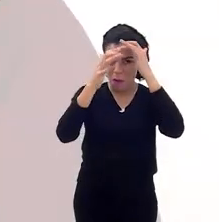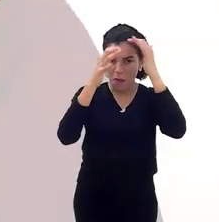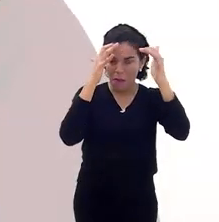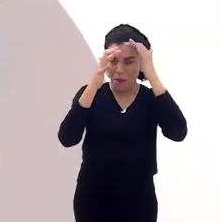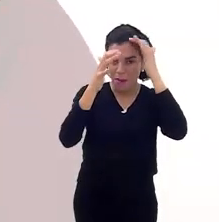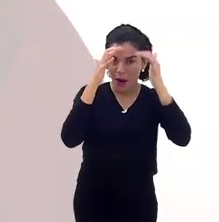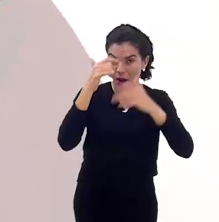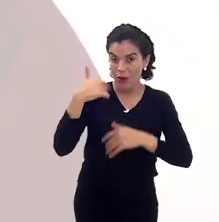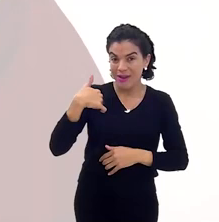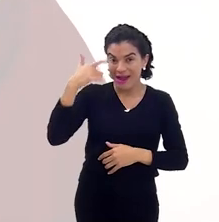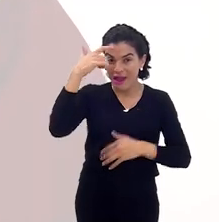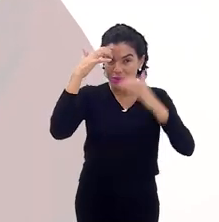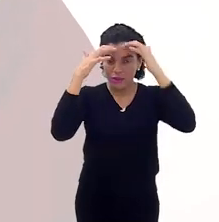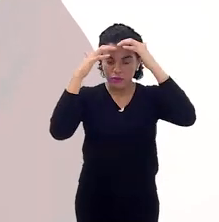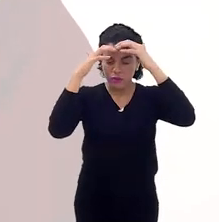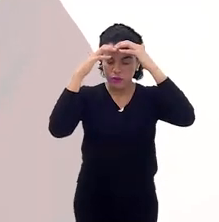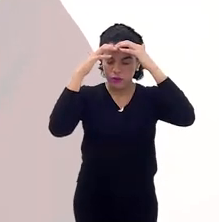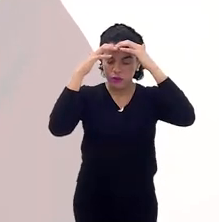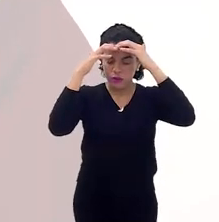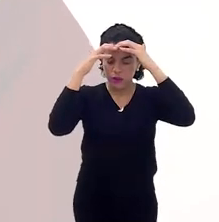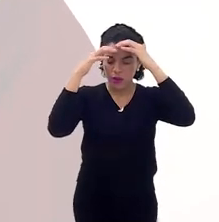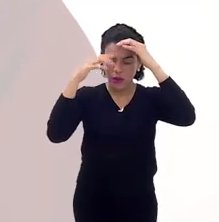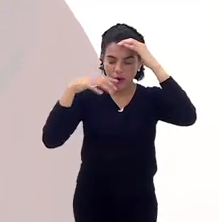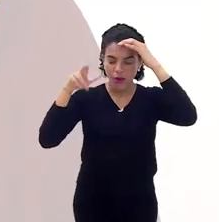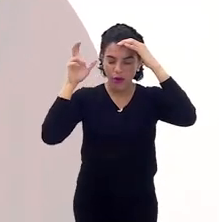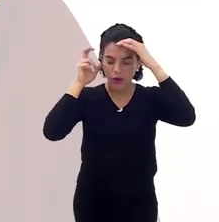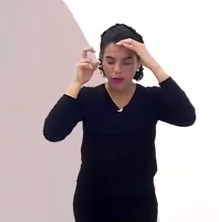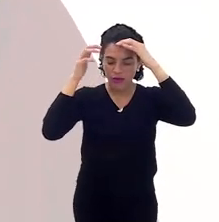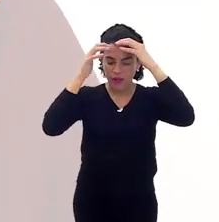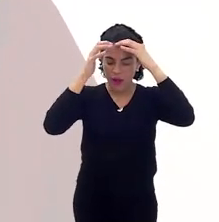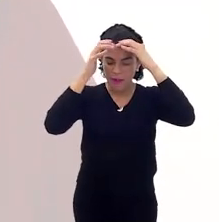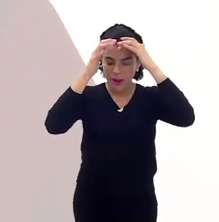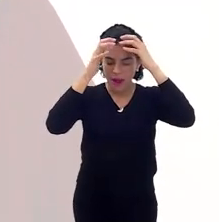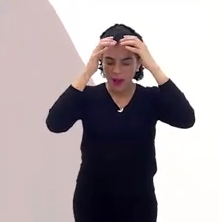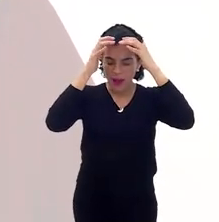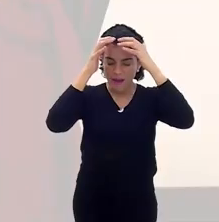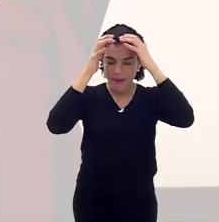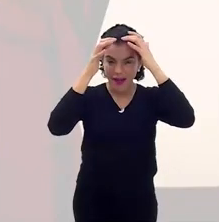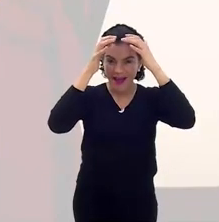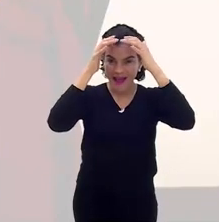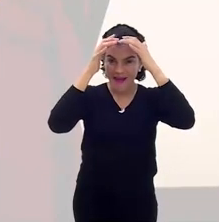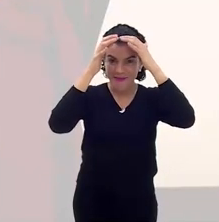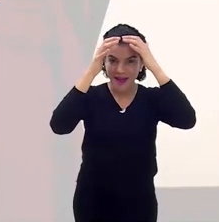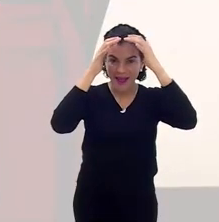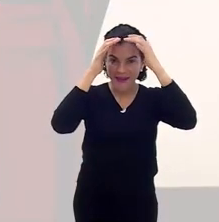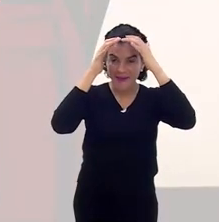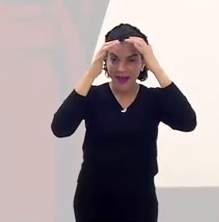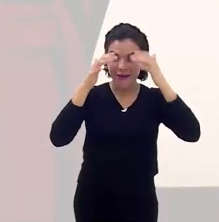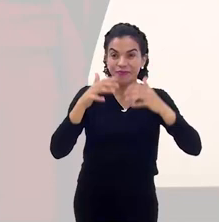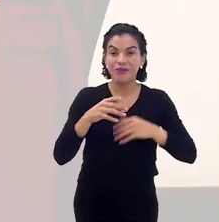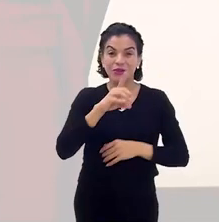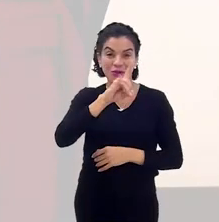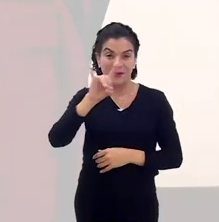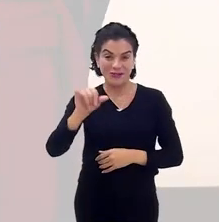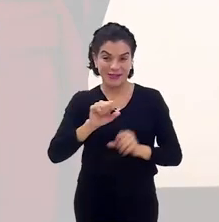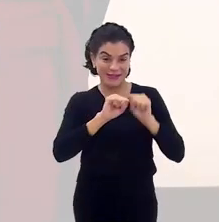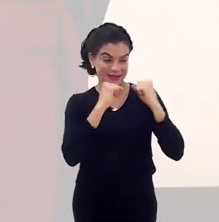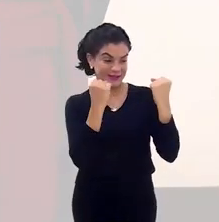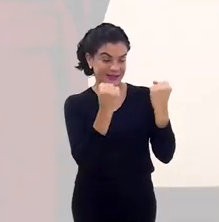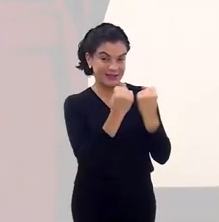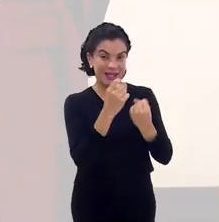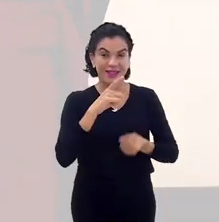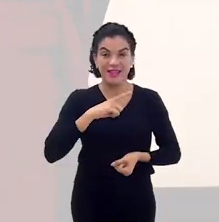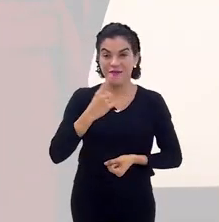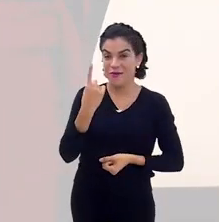para. Quando a gente para, a gente ouve o barulhinho da mente, né? Olha, no dia do